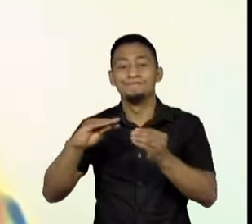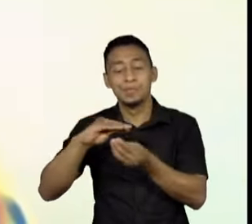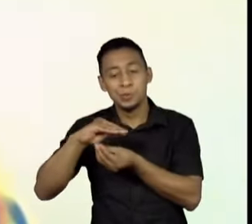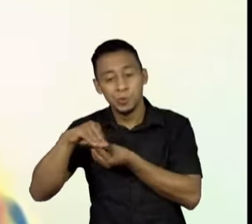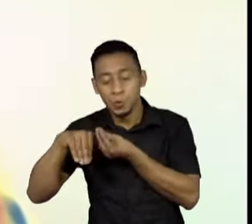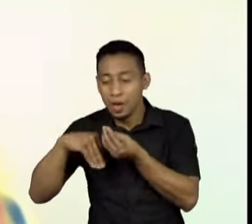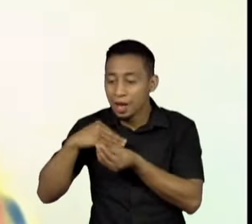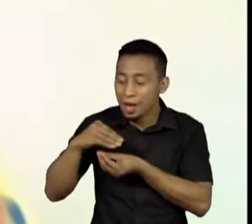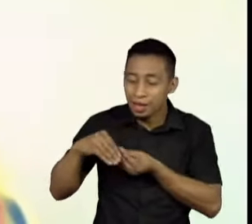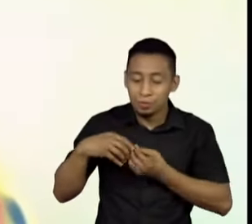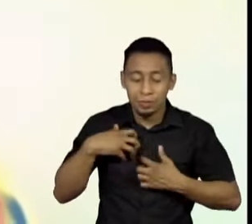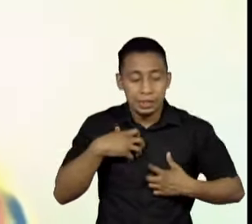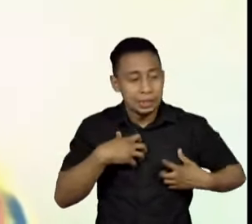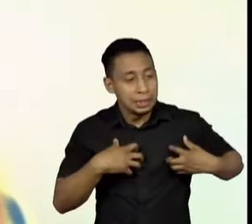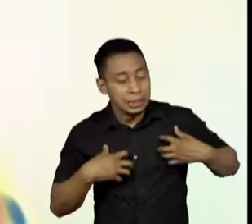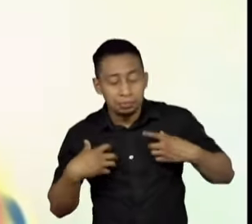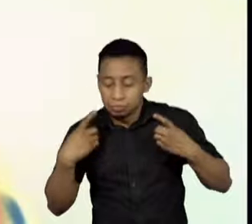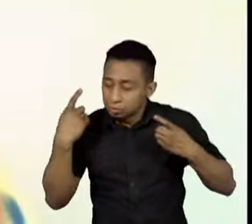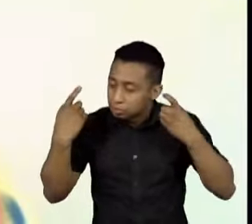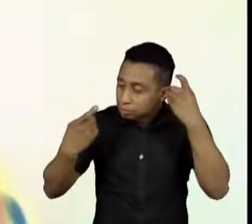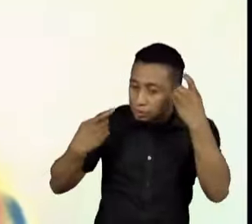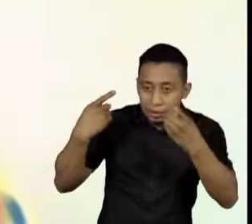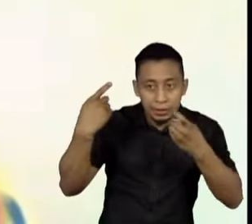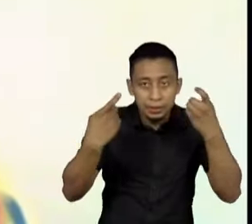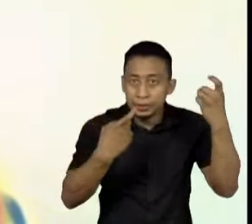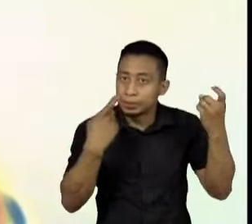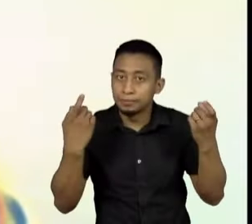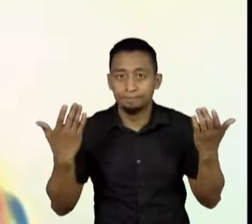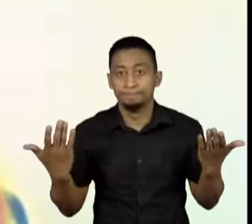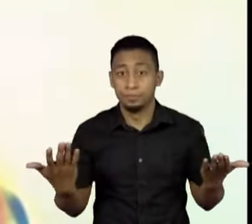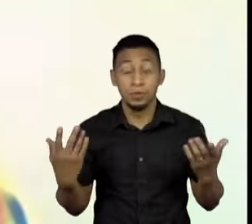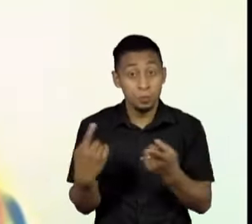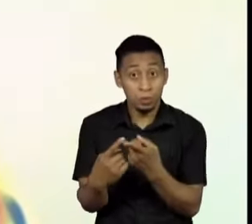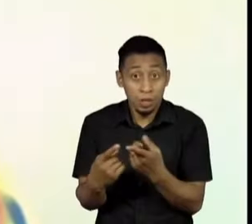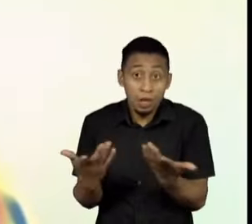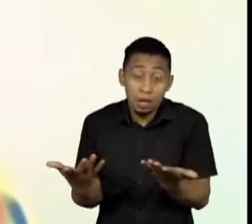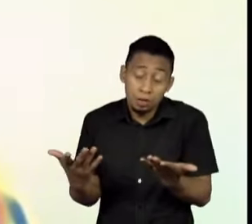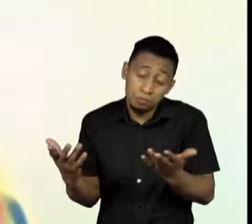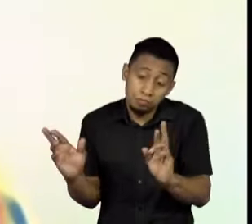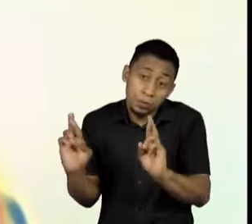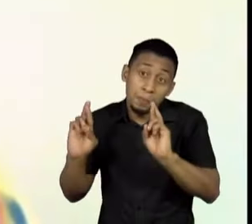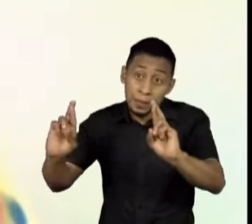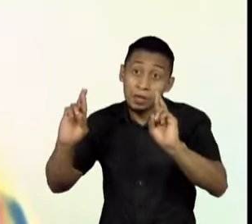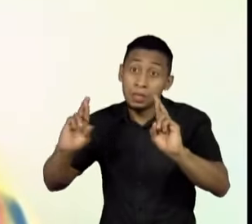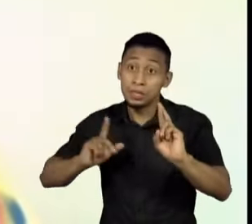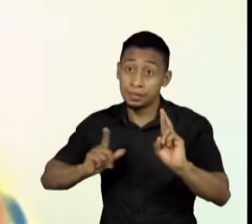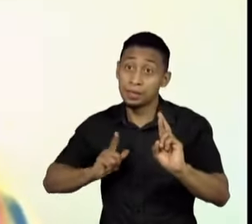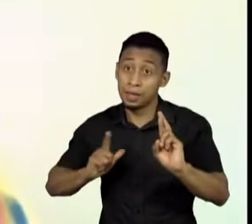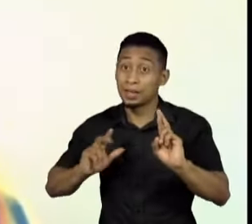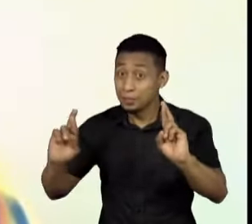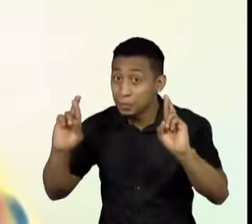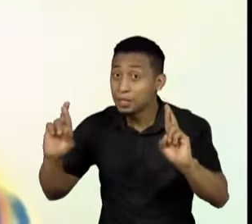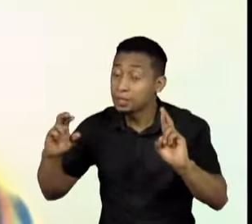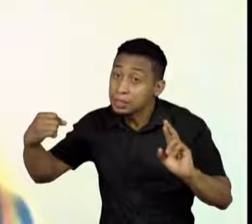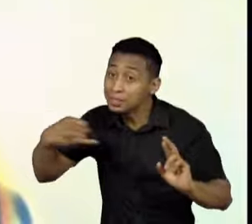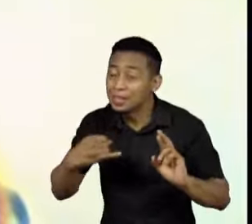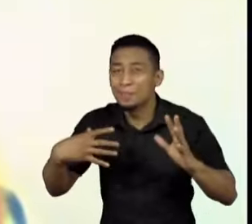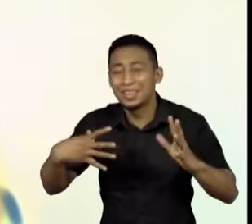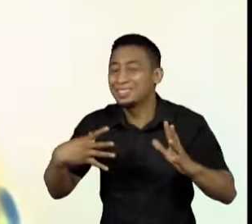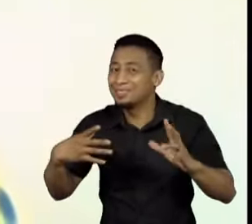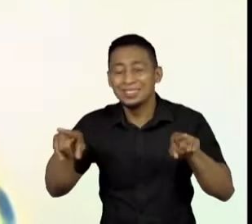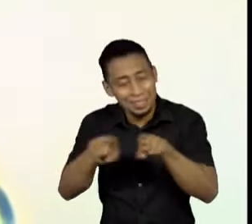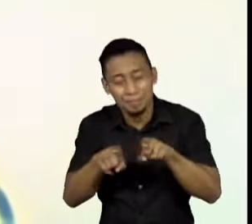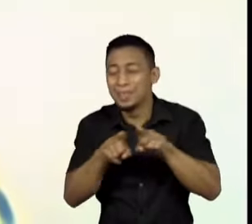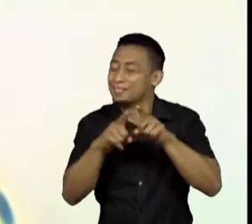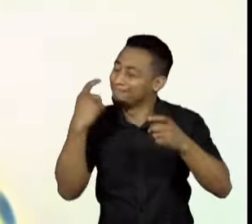a um desespero, porque por mais que a gente tenha esperança, nós temos um desespero, né? Por